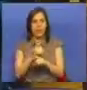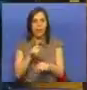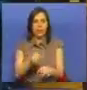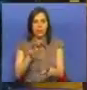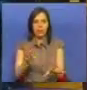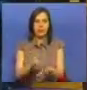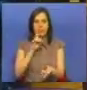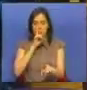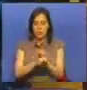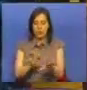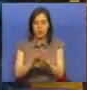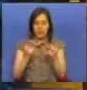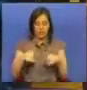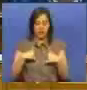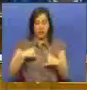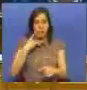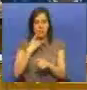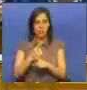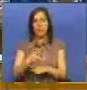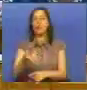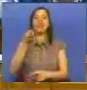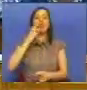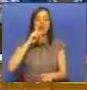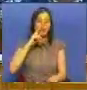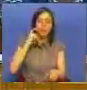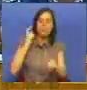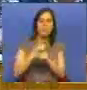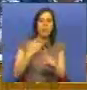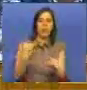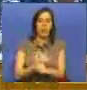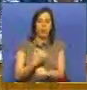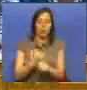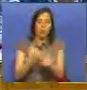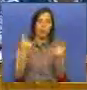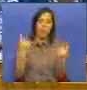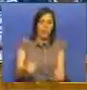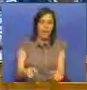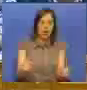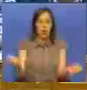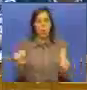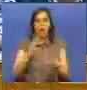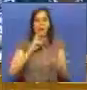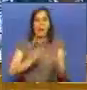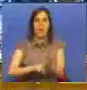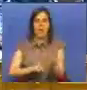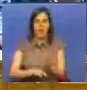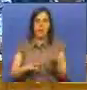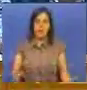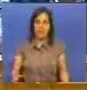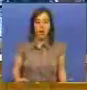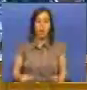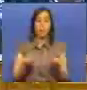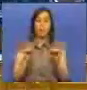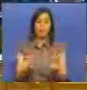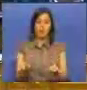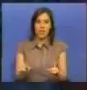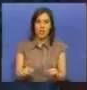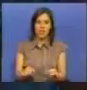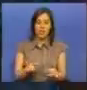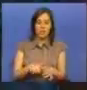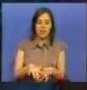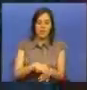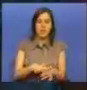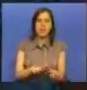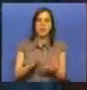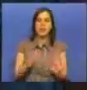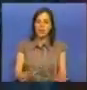ser exatamente o mesmo chefe que vai averiguar se o trabalhador tem ou não tem razão. Portanto, isto é uma